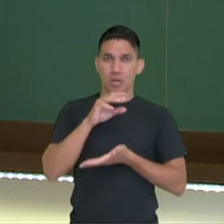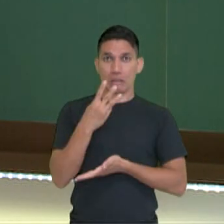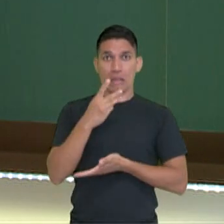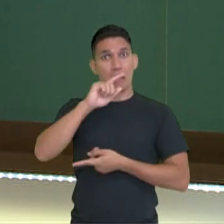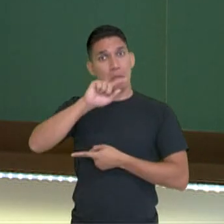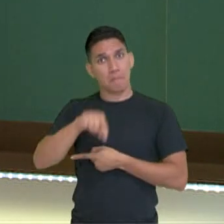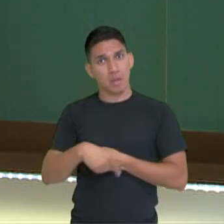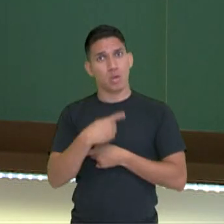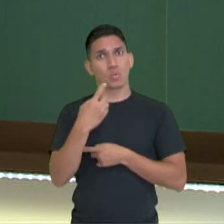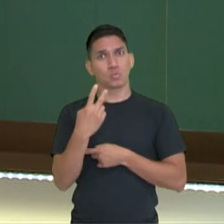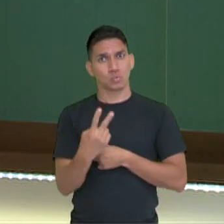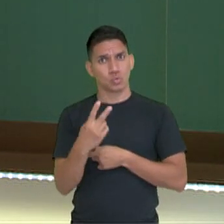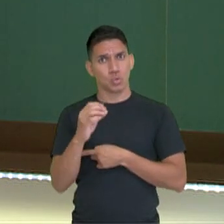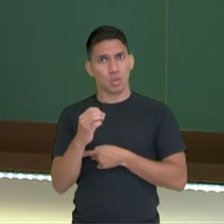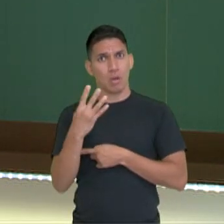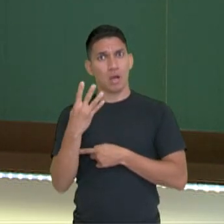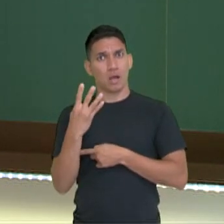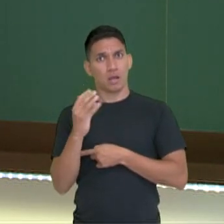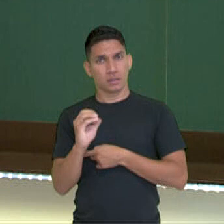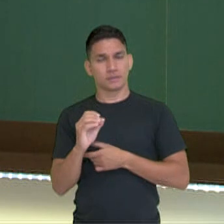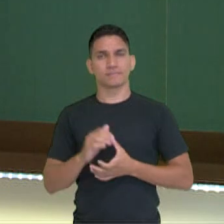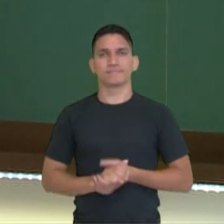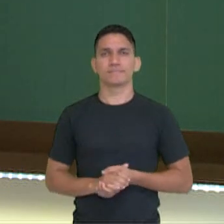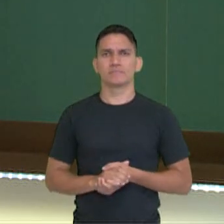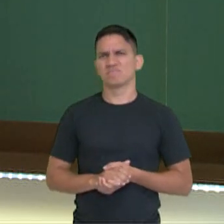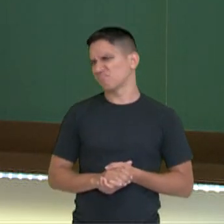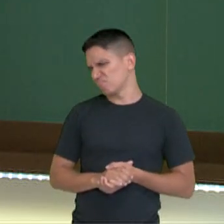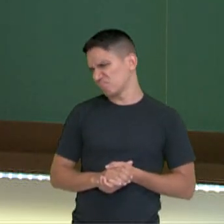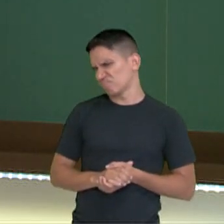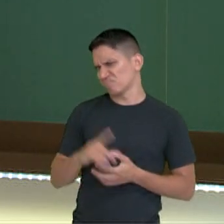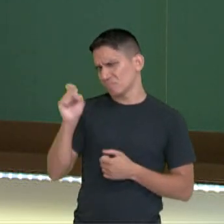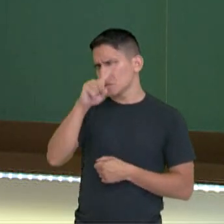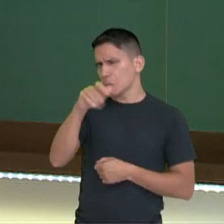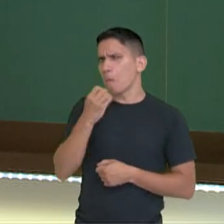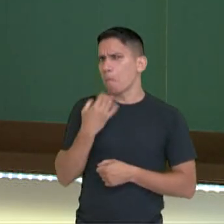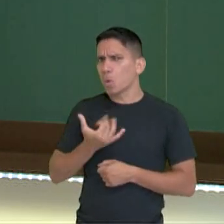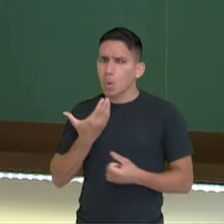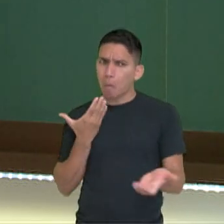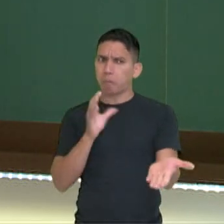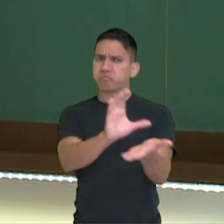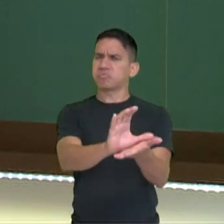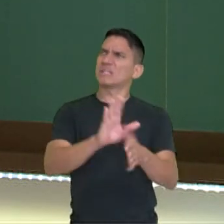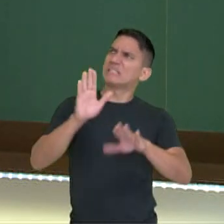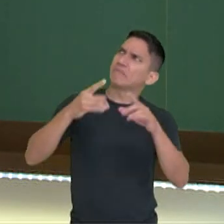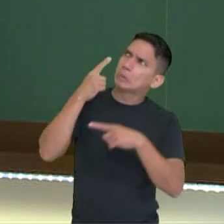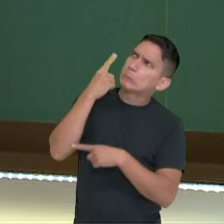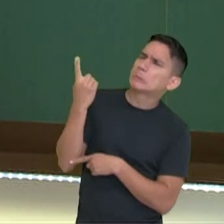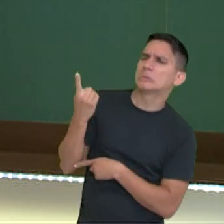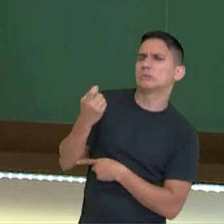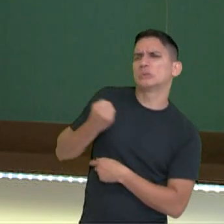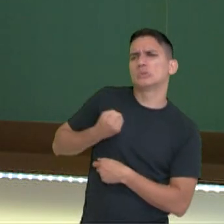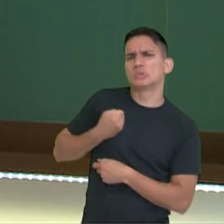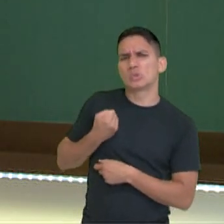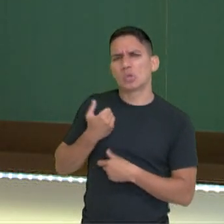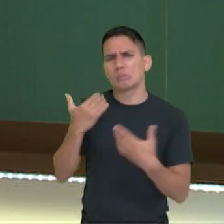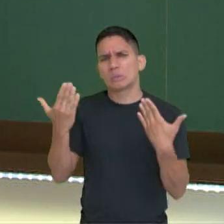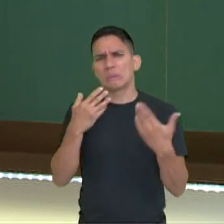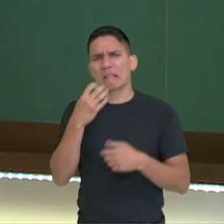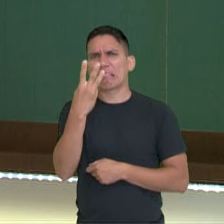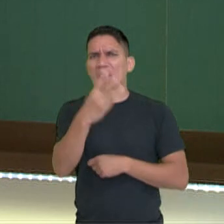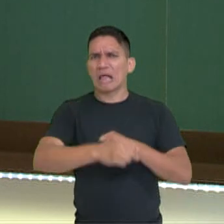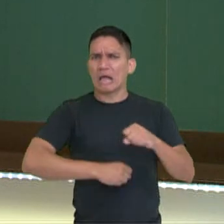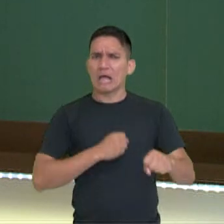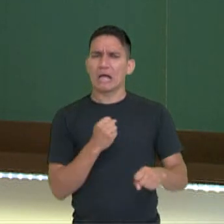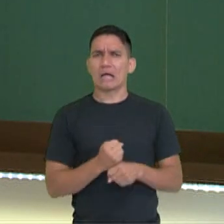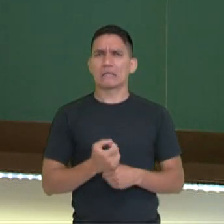3.240. Será que foi uma boa aplicação? A gente fica meio difícil, às vezes olhando o número, e foi 3 anos de aplicação, a gente